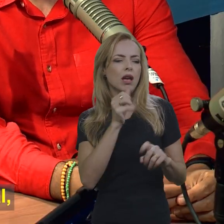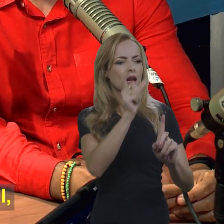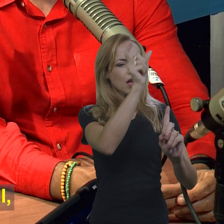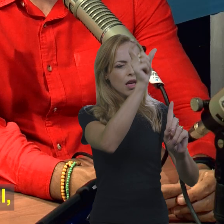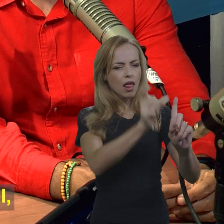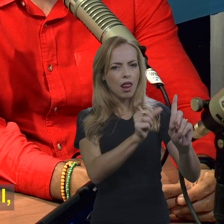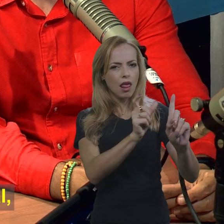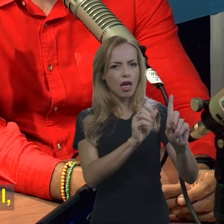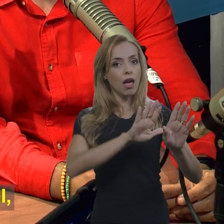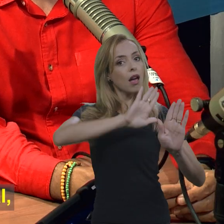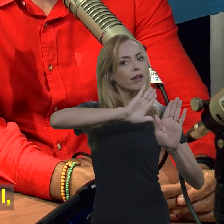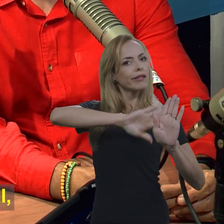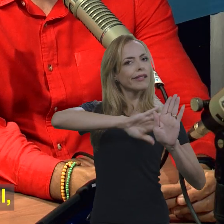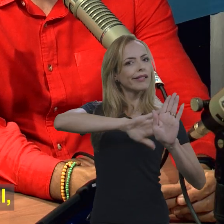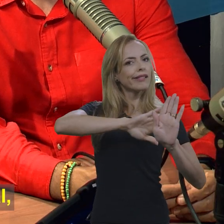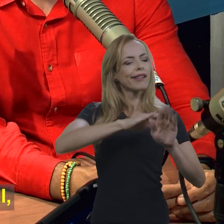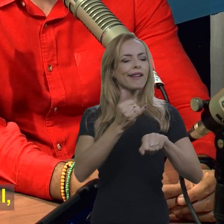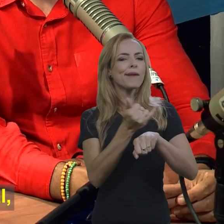um